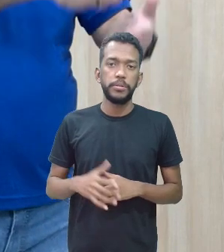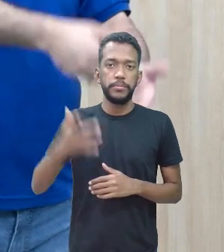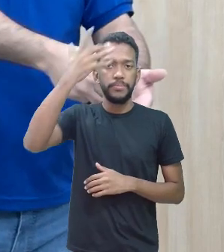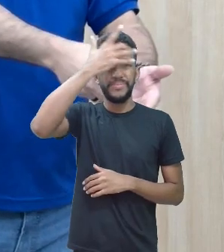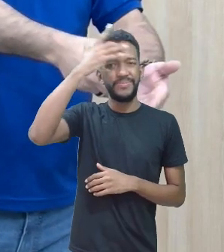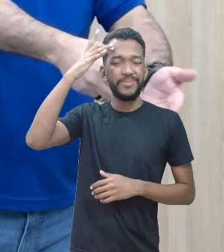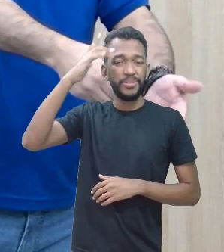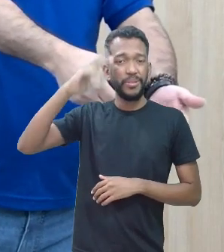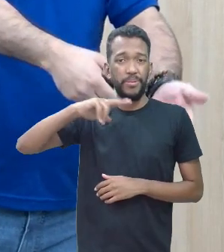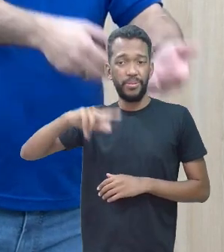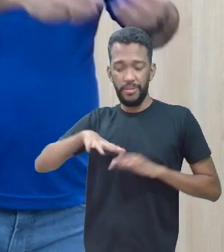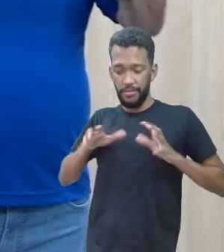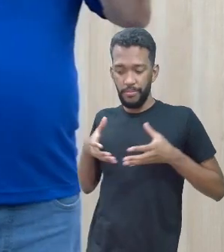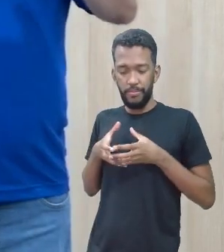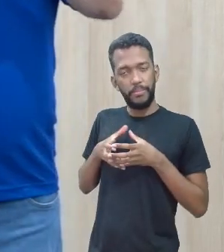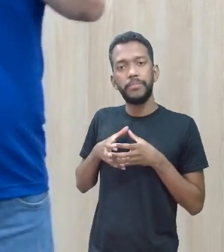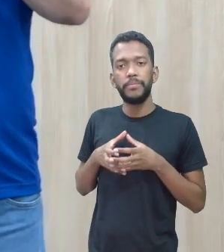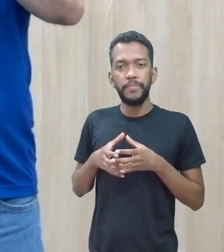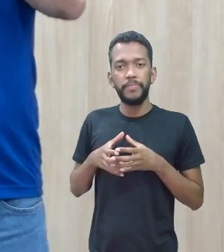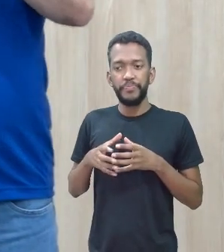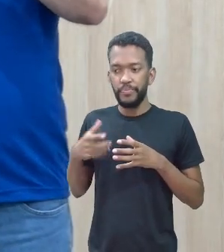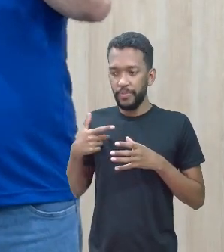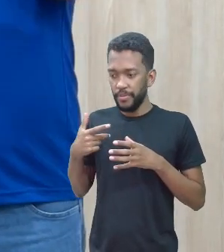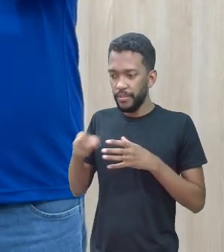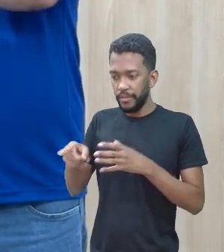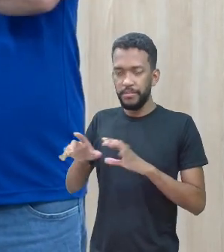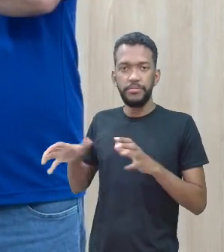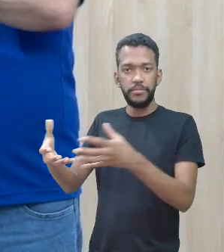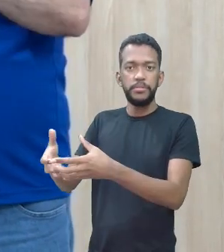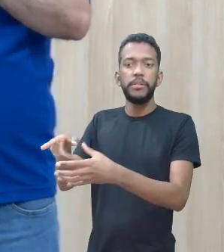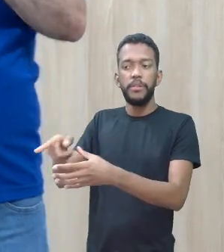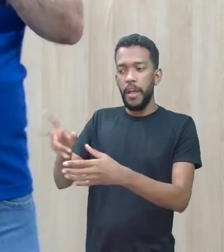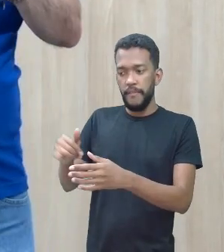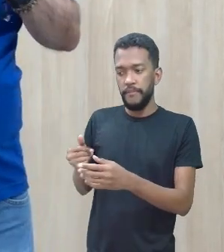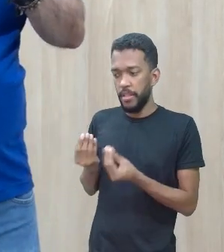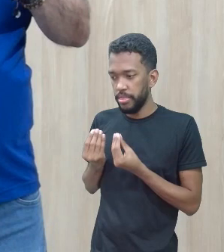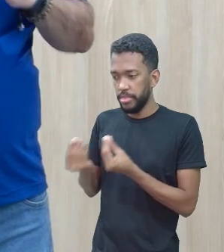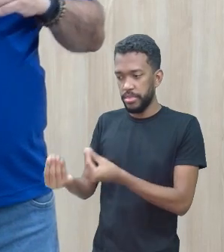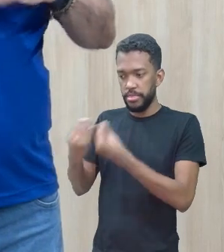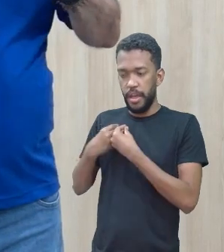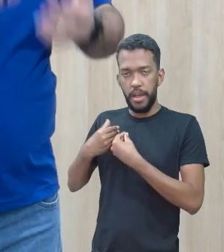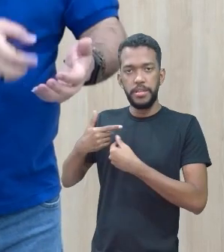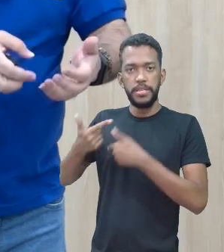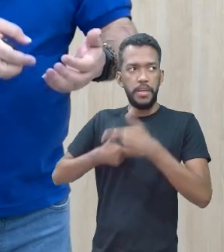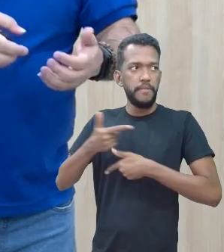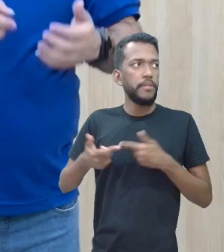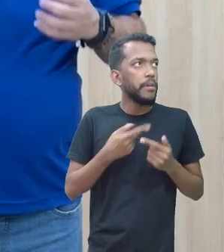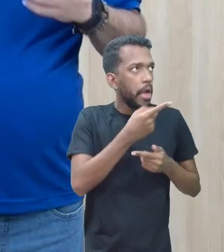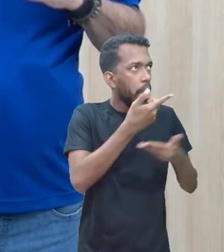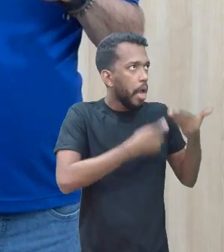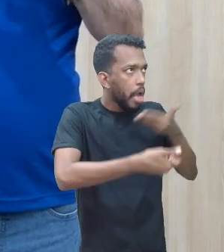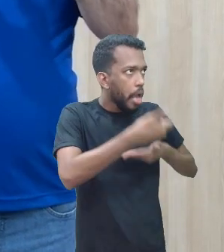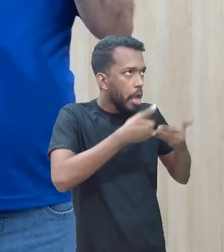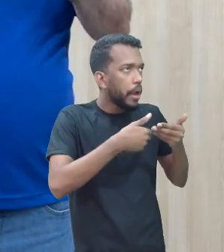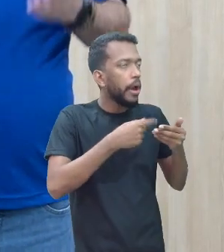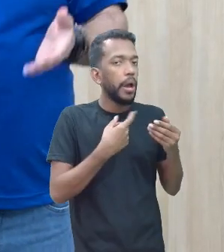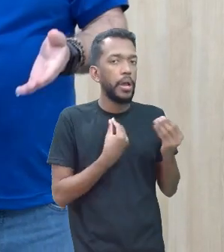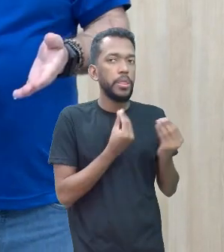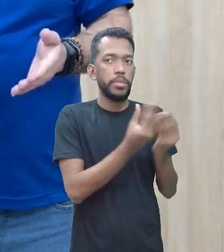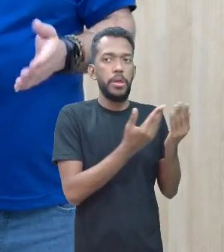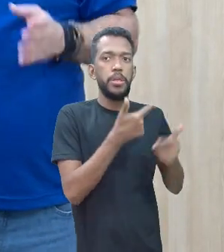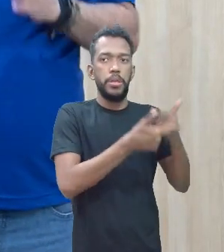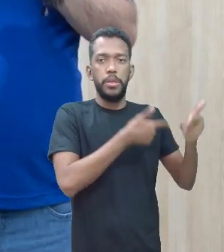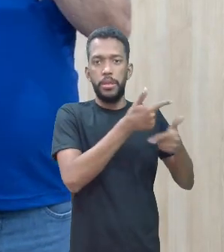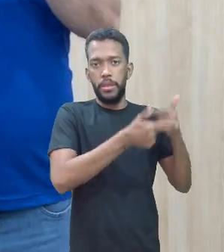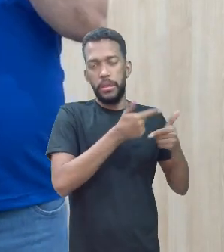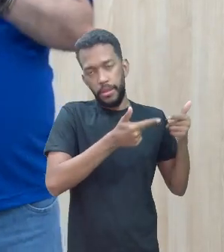sendo escravizado prestando um serviço para o seu dominador. E